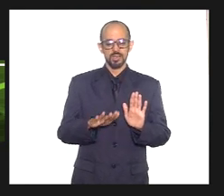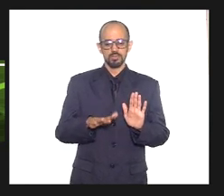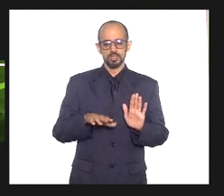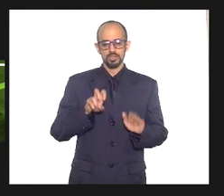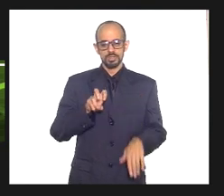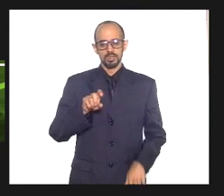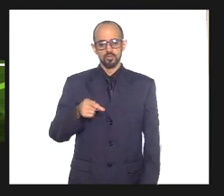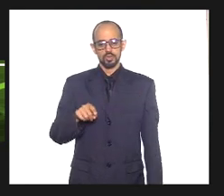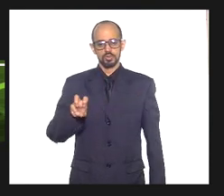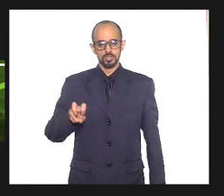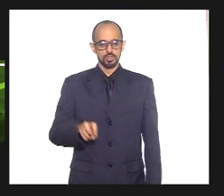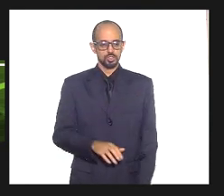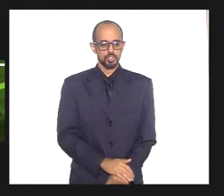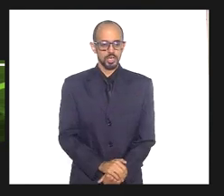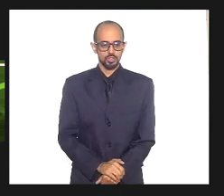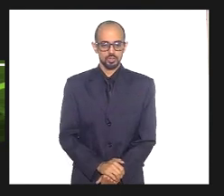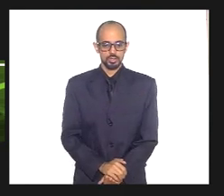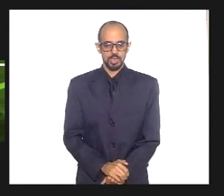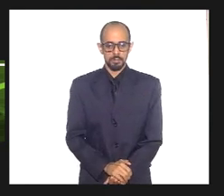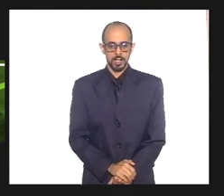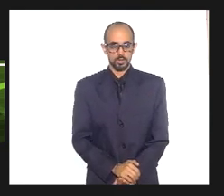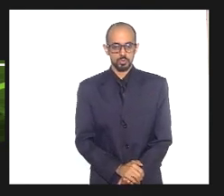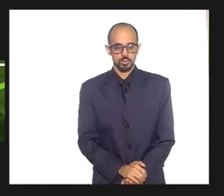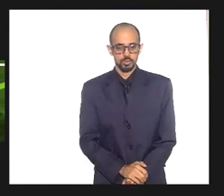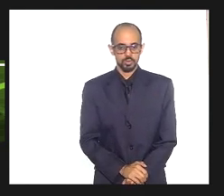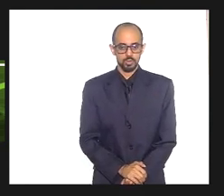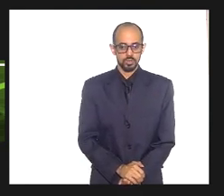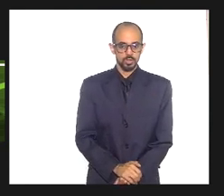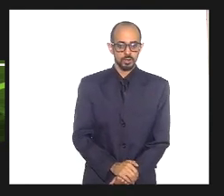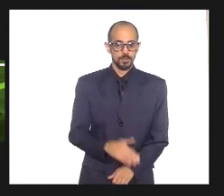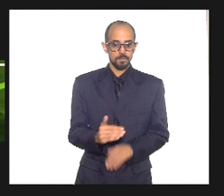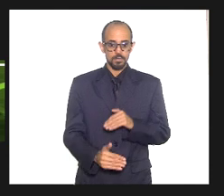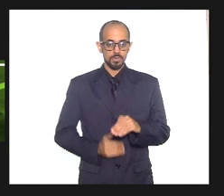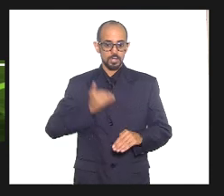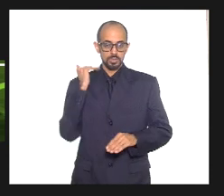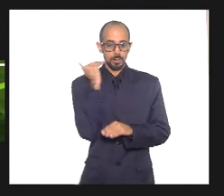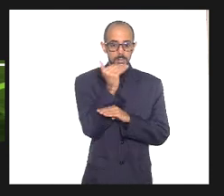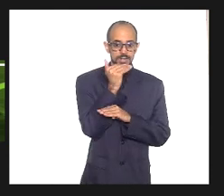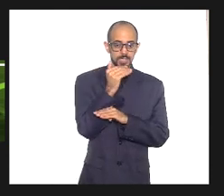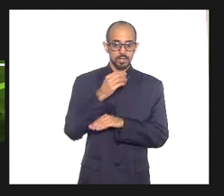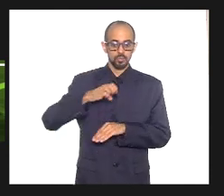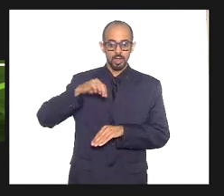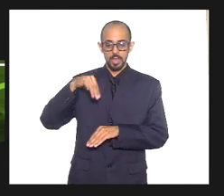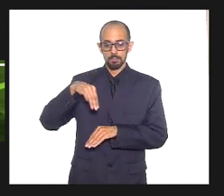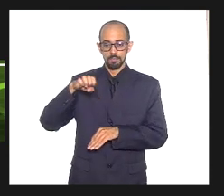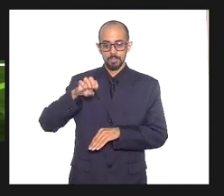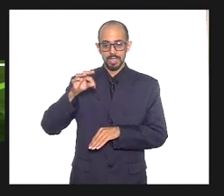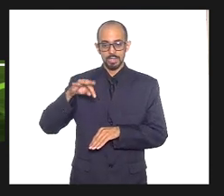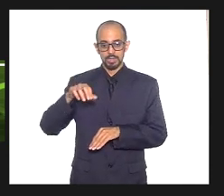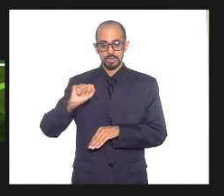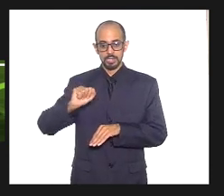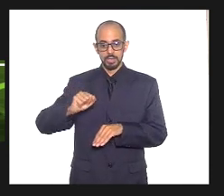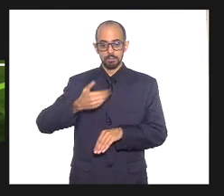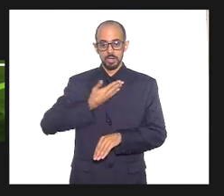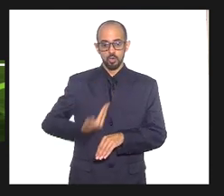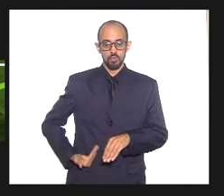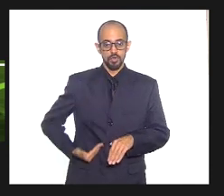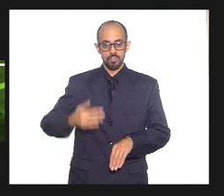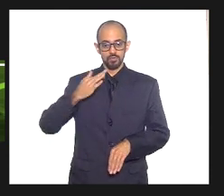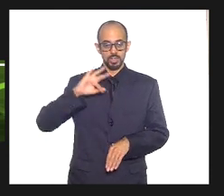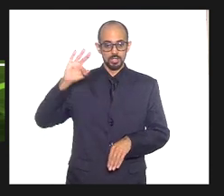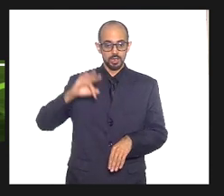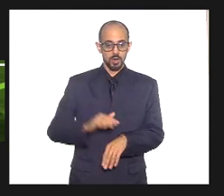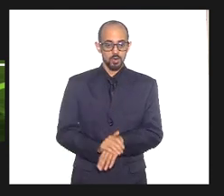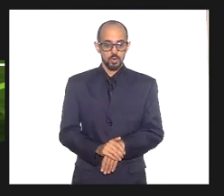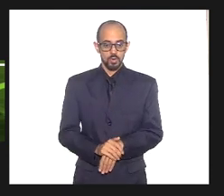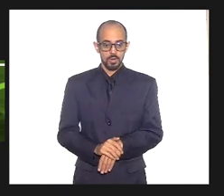de 5,5%, ultrapassando o centro da meta que tinha sido estabelecido pelo governo central.